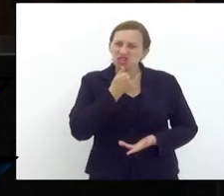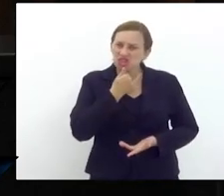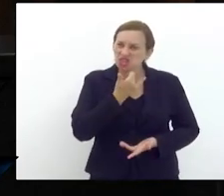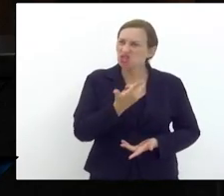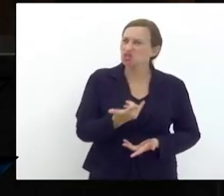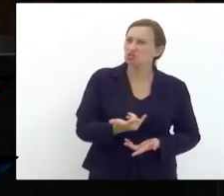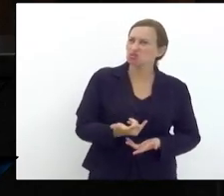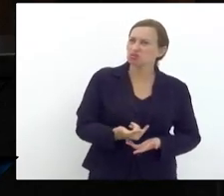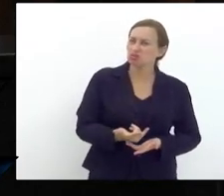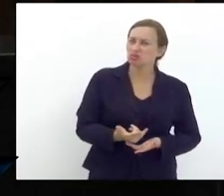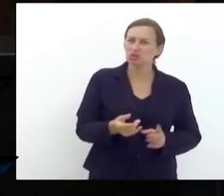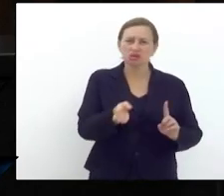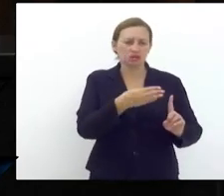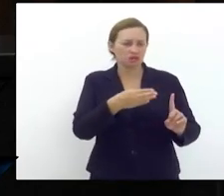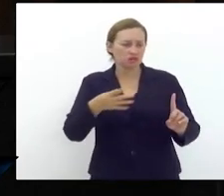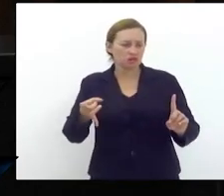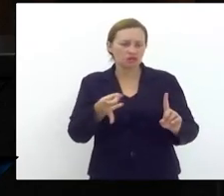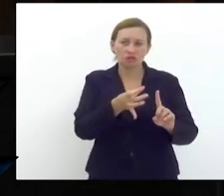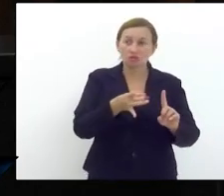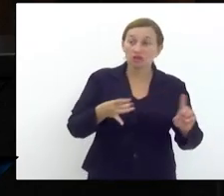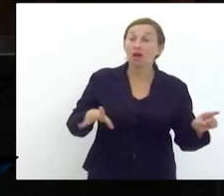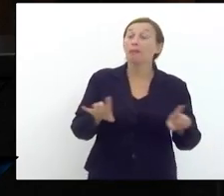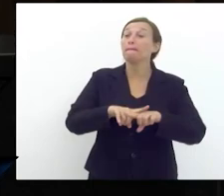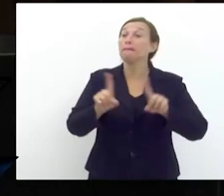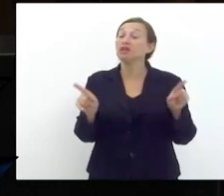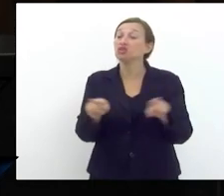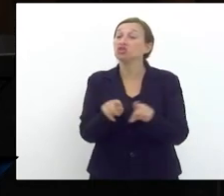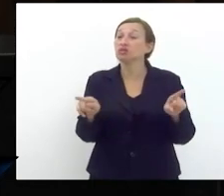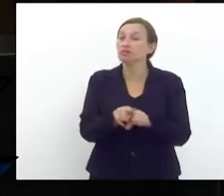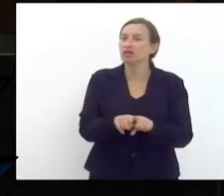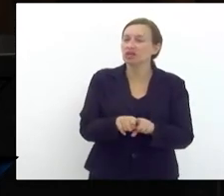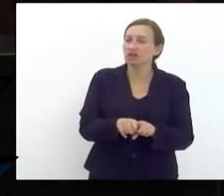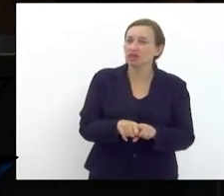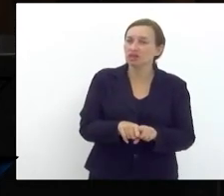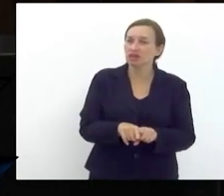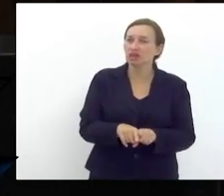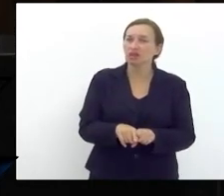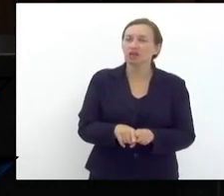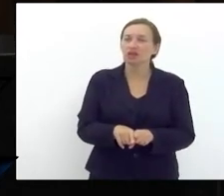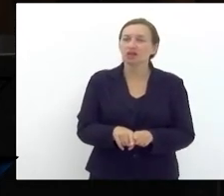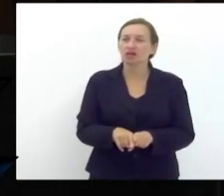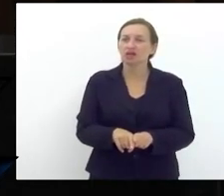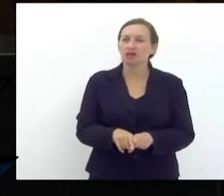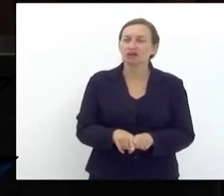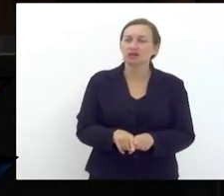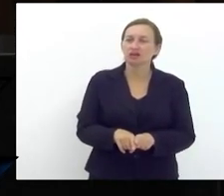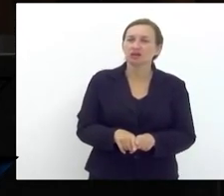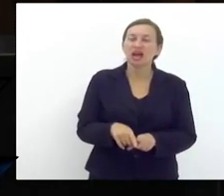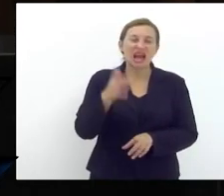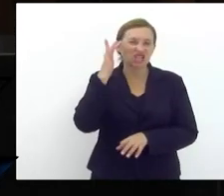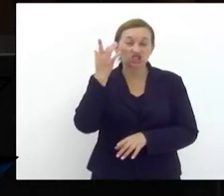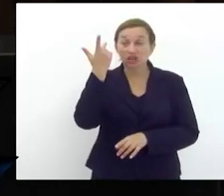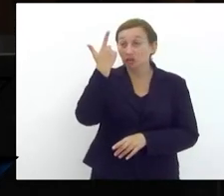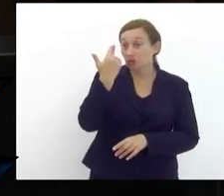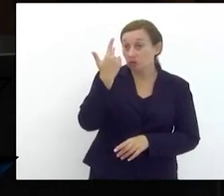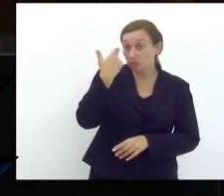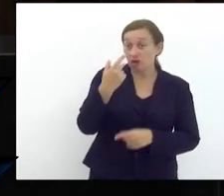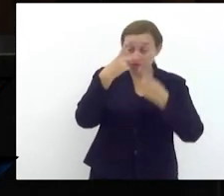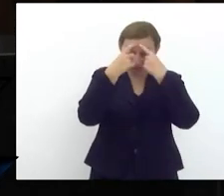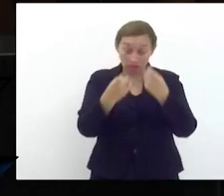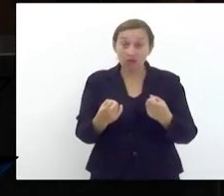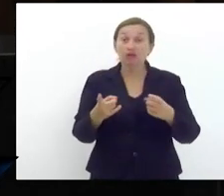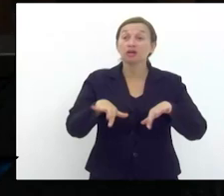machismo é lgbtfobia mas também a naturalização dessas violências então estádio